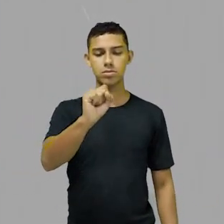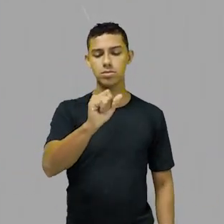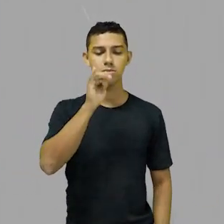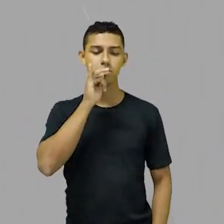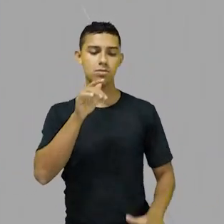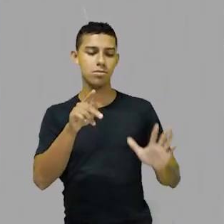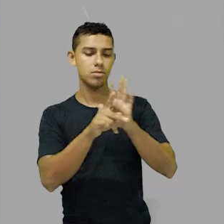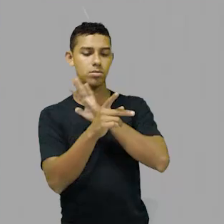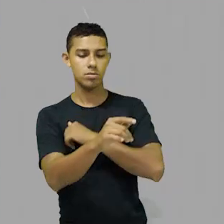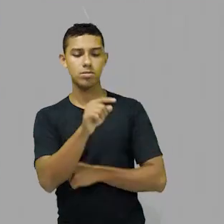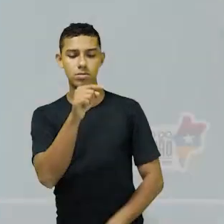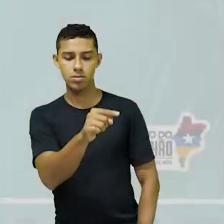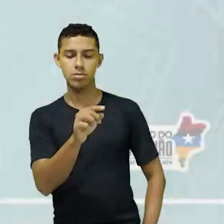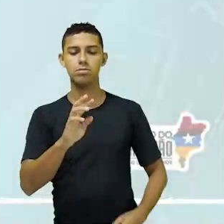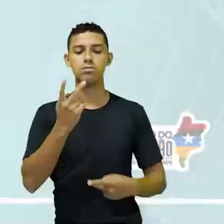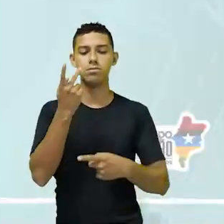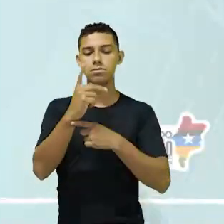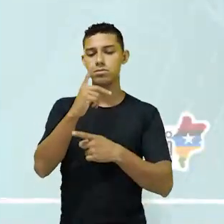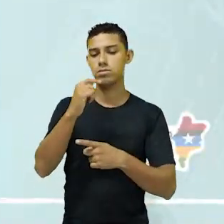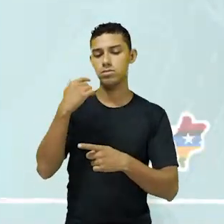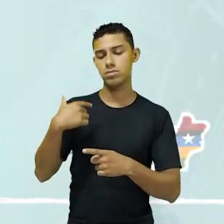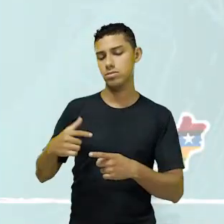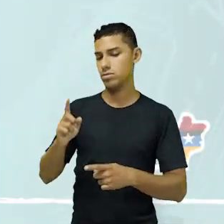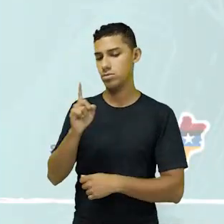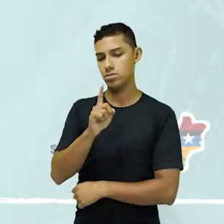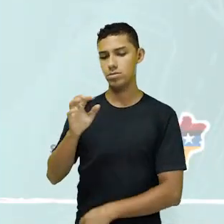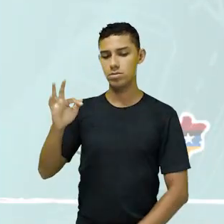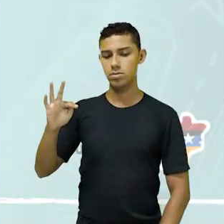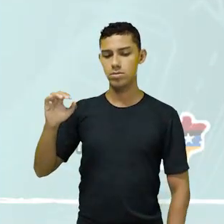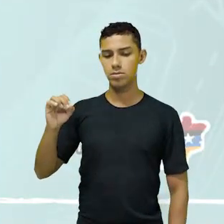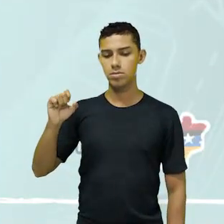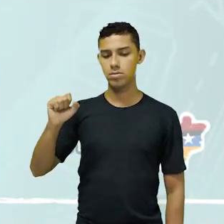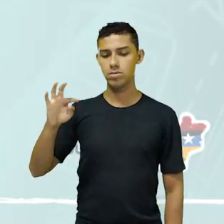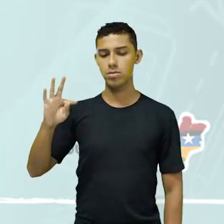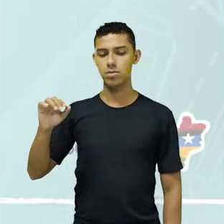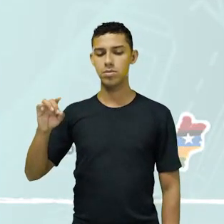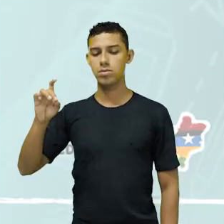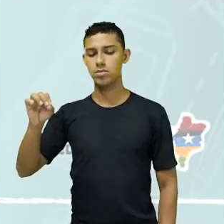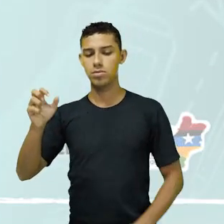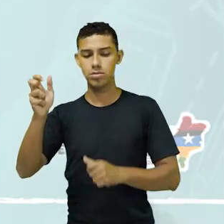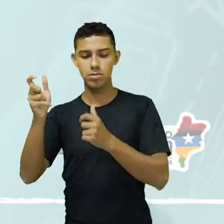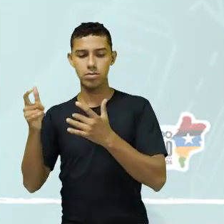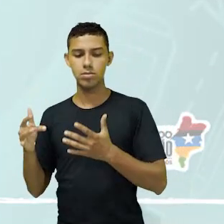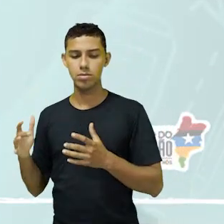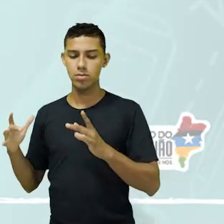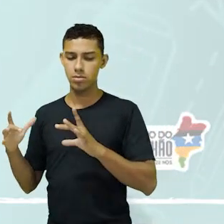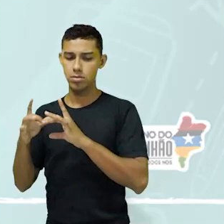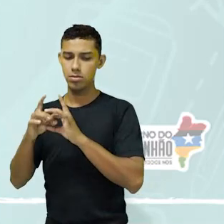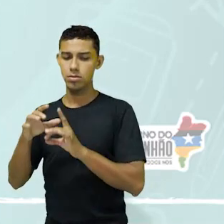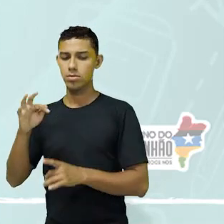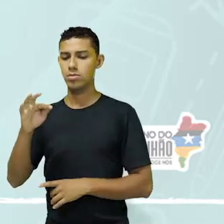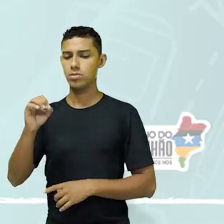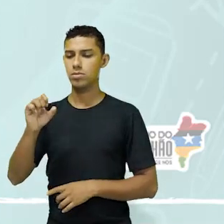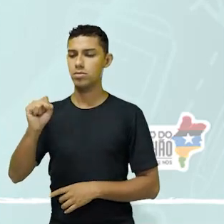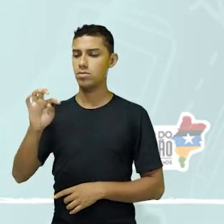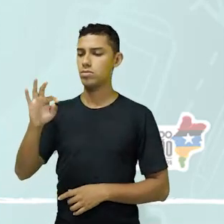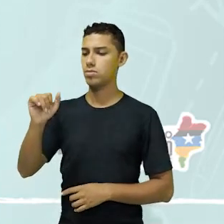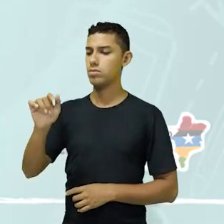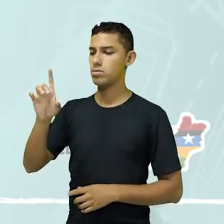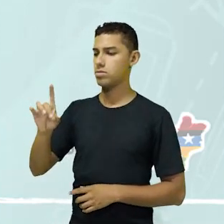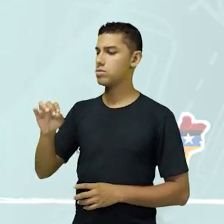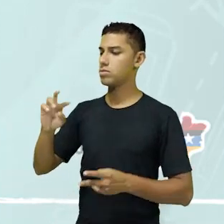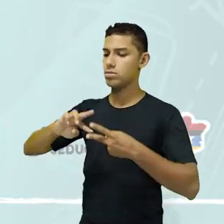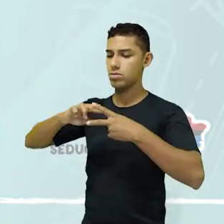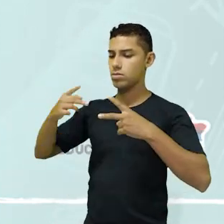ligada ao açúcar e não ao fosfato, como a própria alternativa está dizendo, que ela está presa ao fosfato do DNA